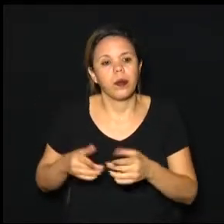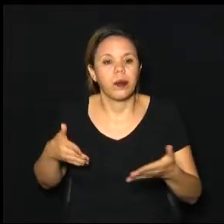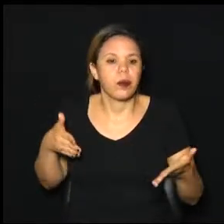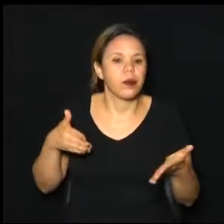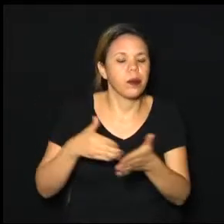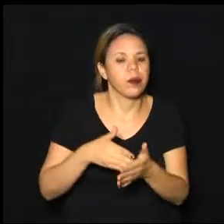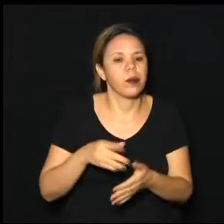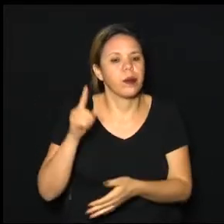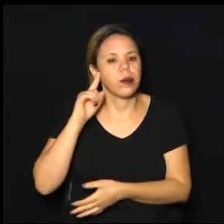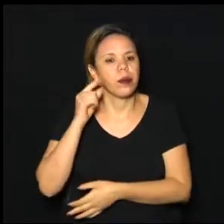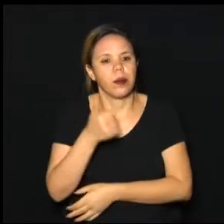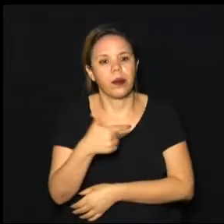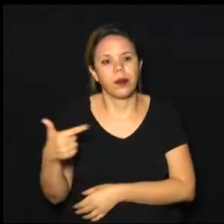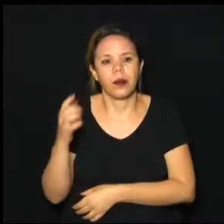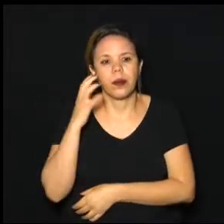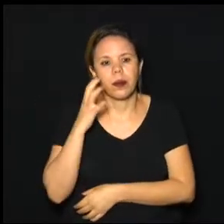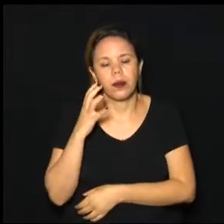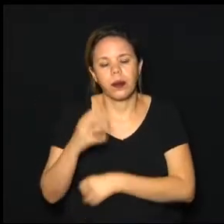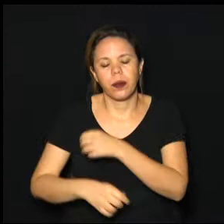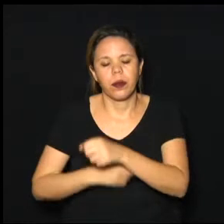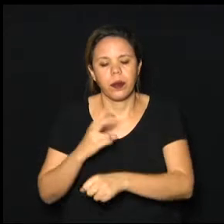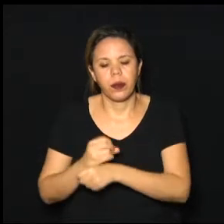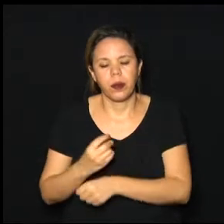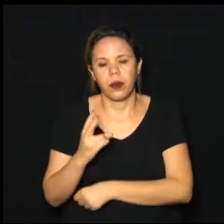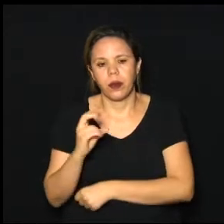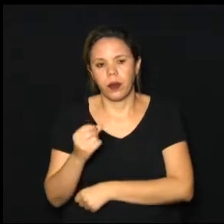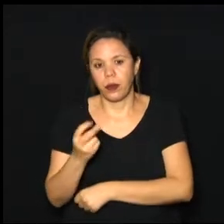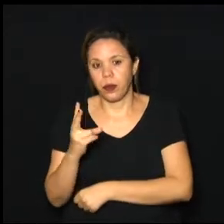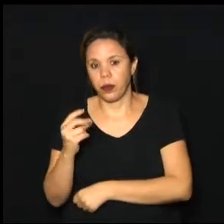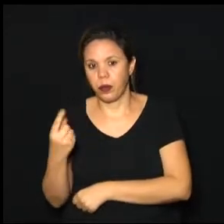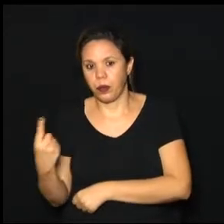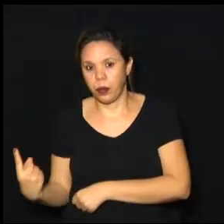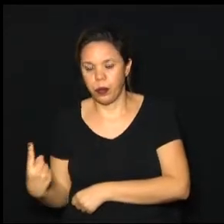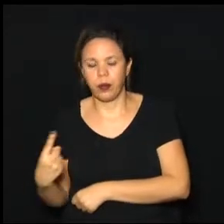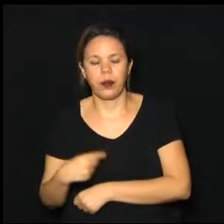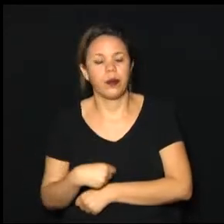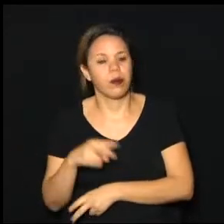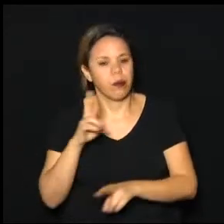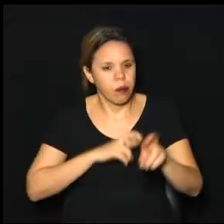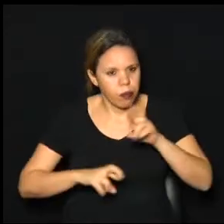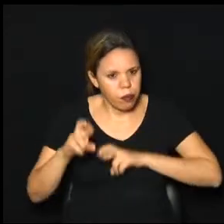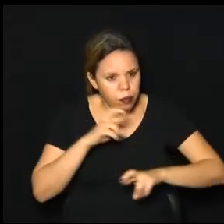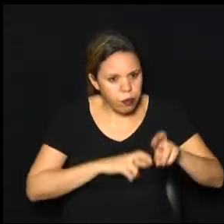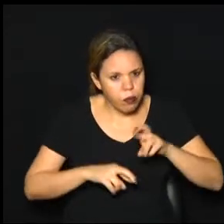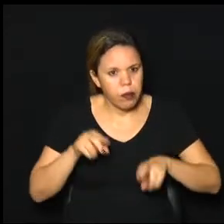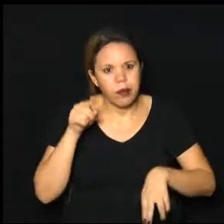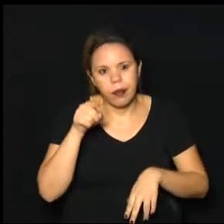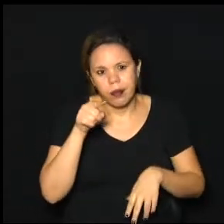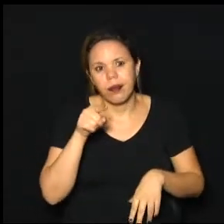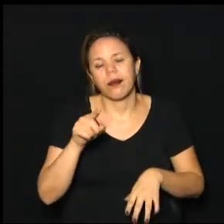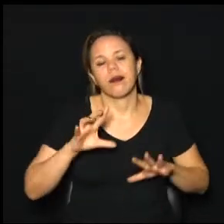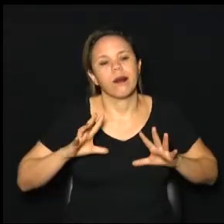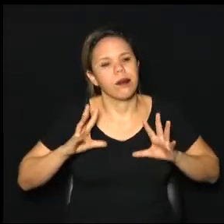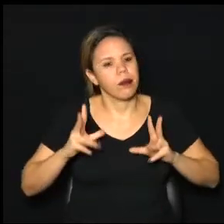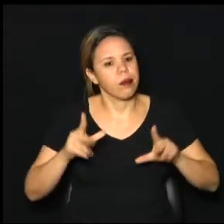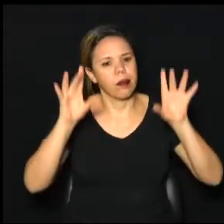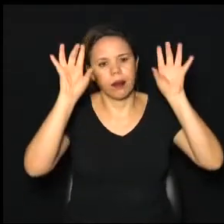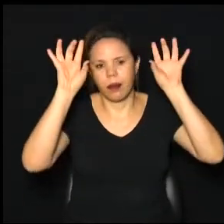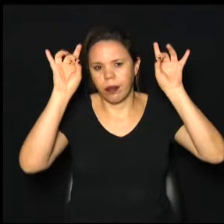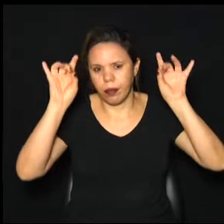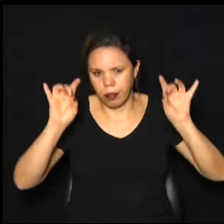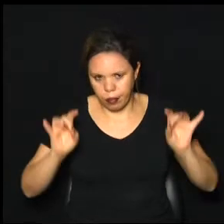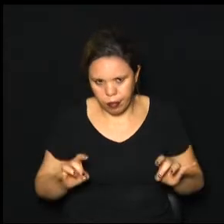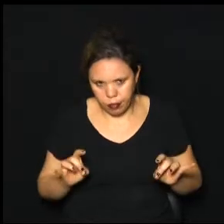o dia 12 de fevereiro de 2021. Essas datas você pode conferir, essas especificamente,